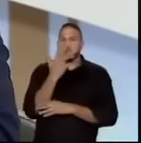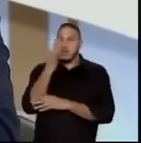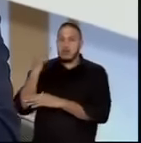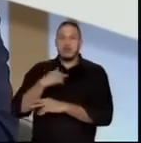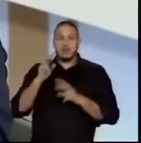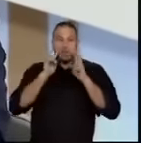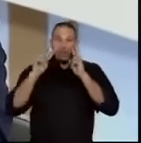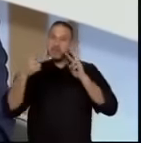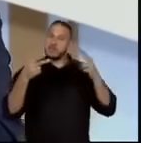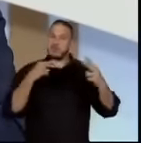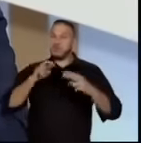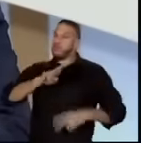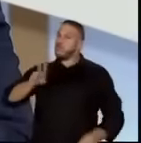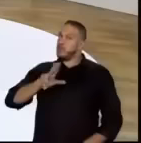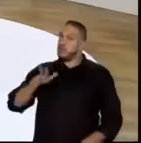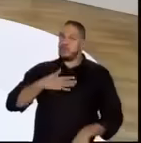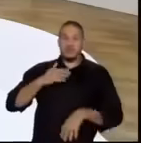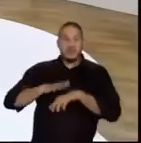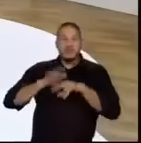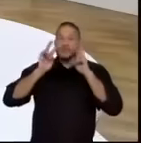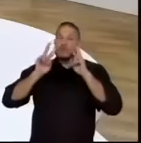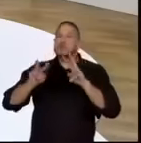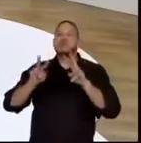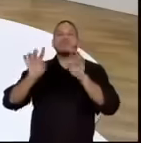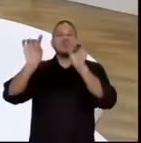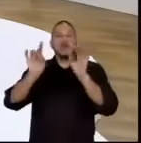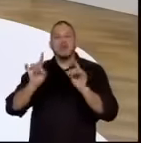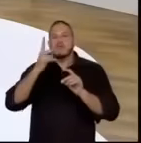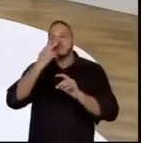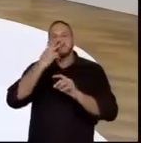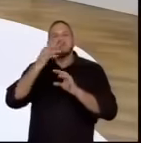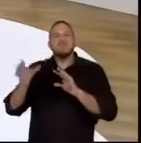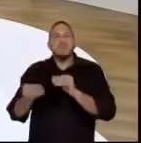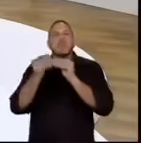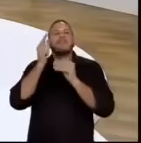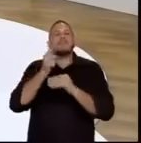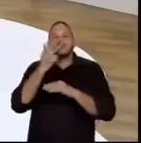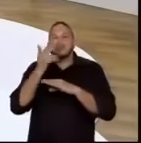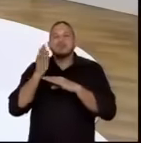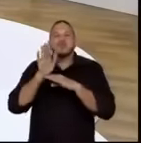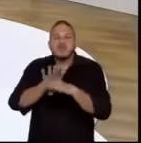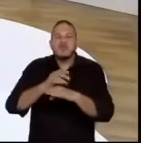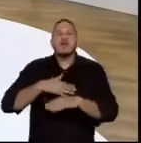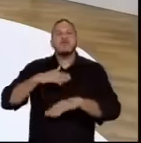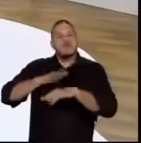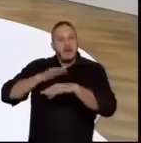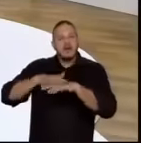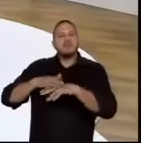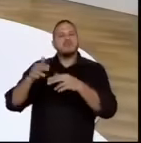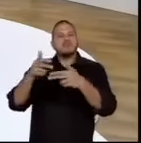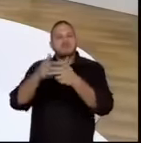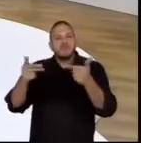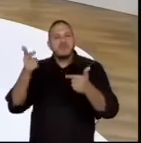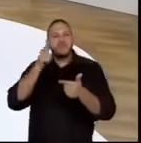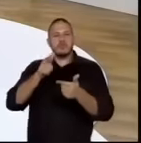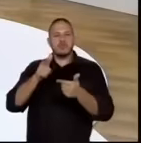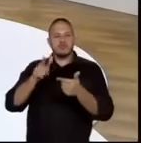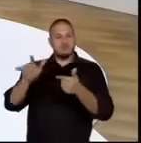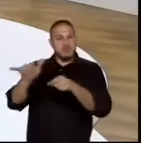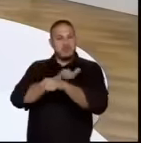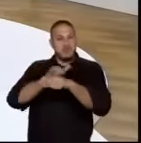visão, técnica no sentido de agregar o máximo de equipamentos ou